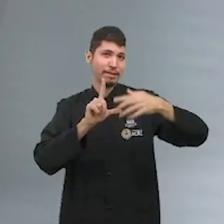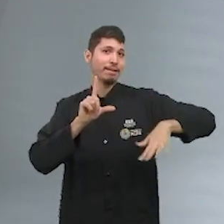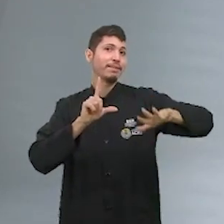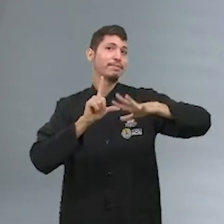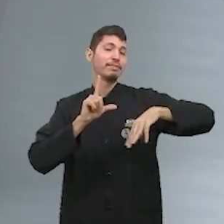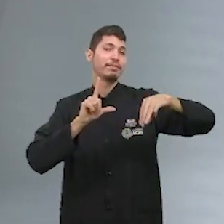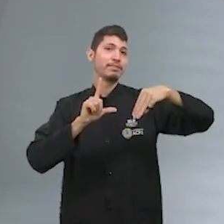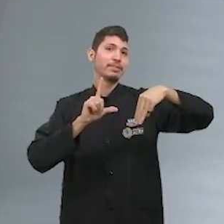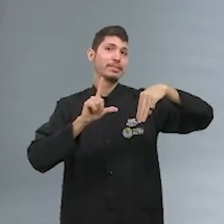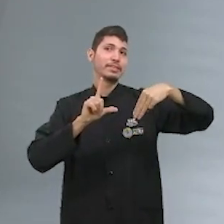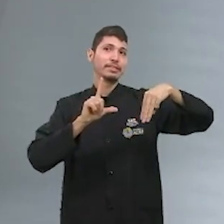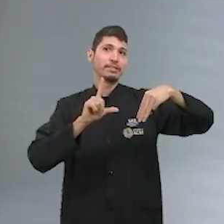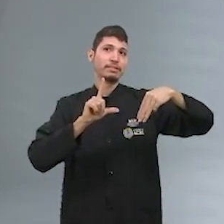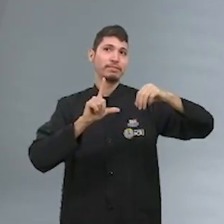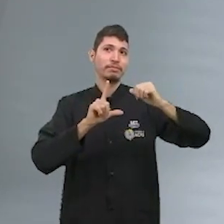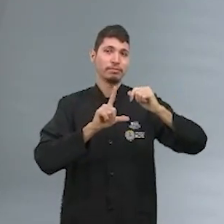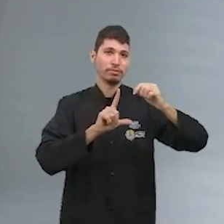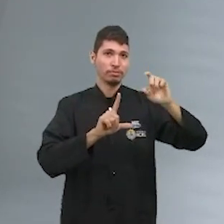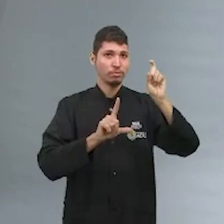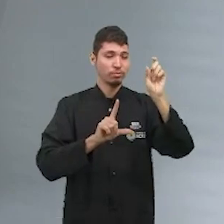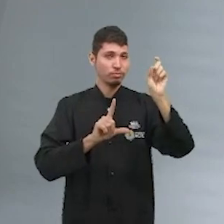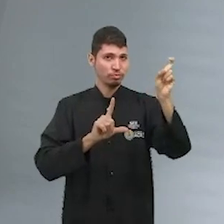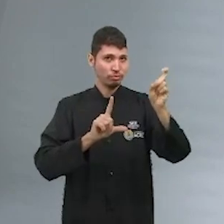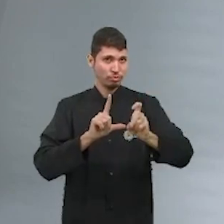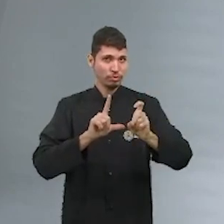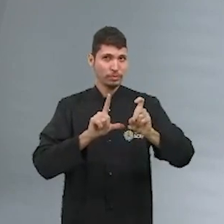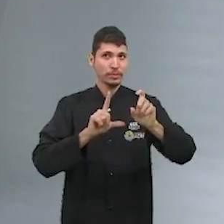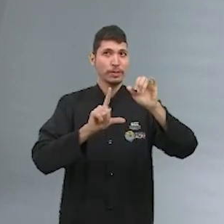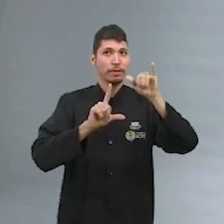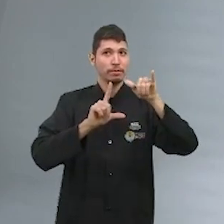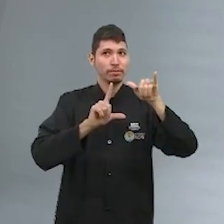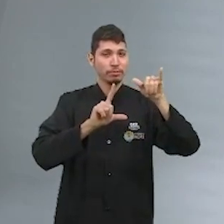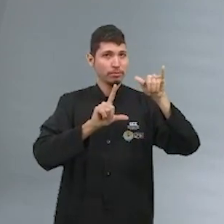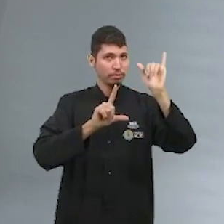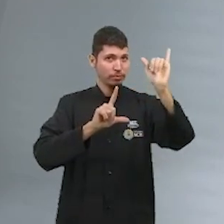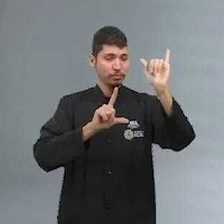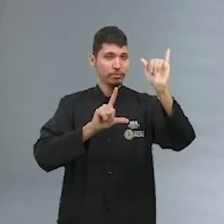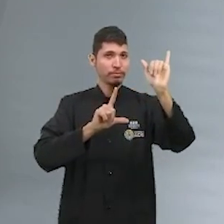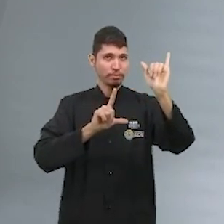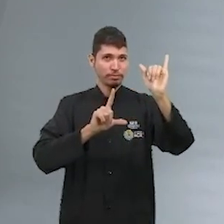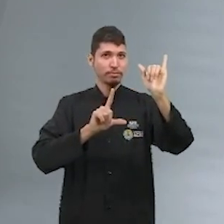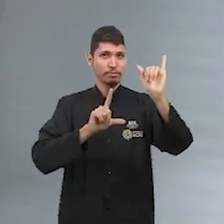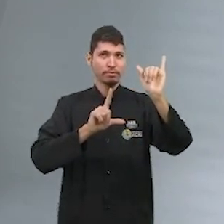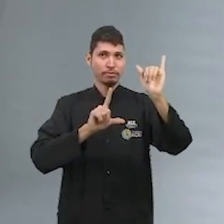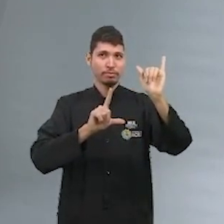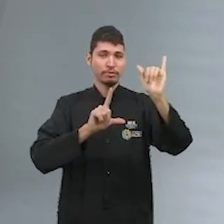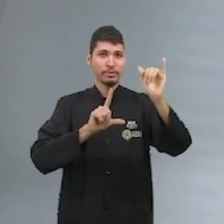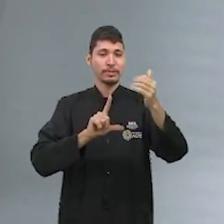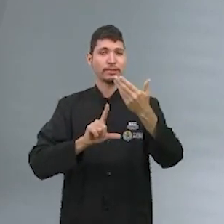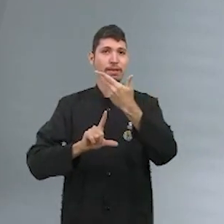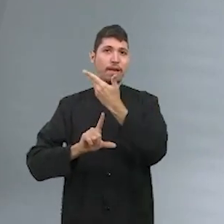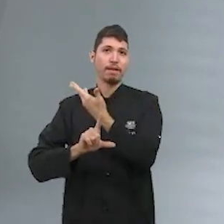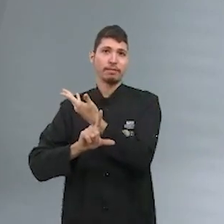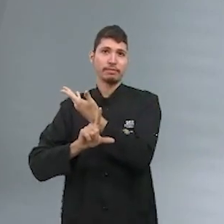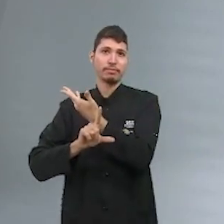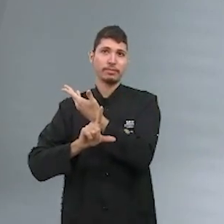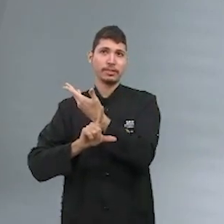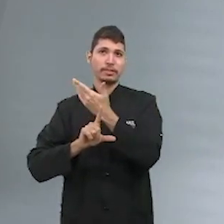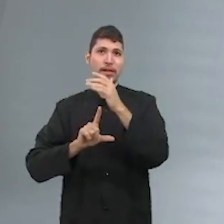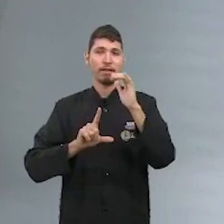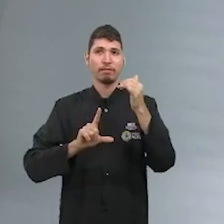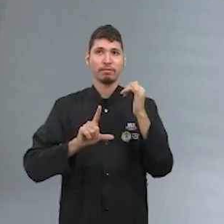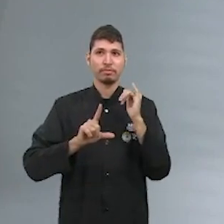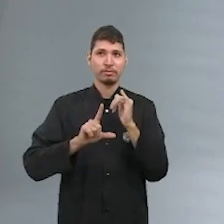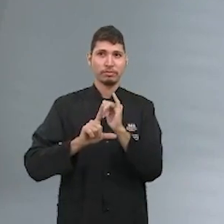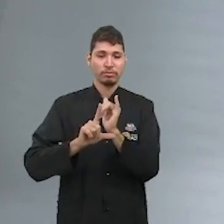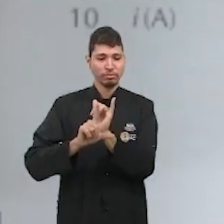temos nas coordenadas o eixo X e o Y, ok? No caso, como a gente está analisando a corrente, olha, a